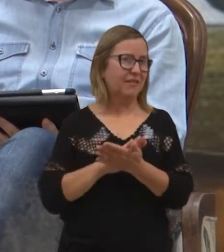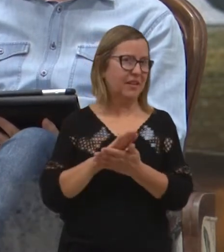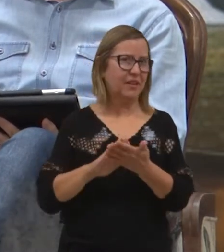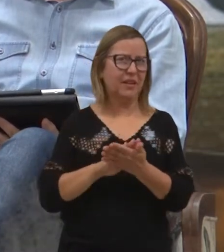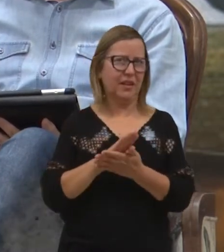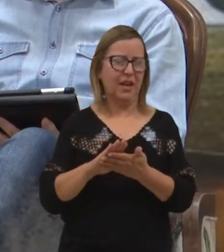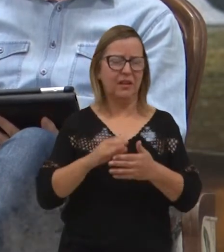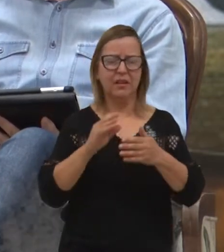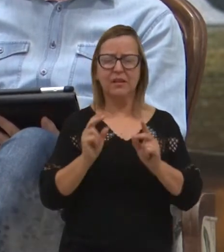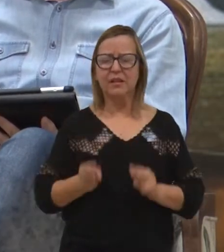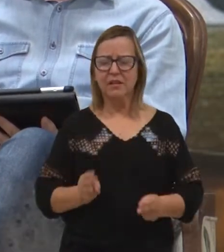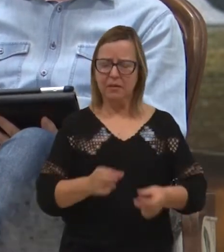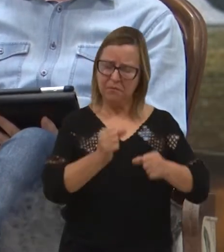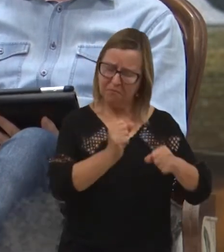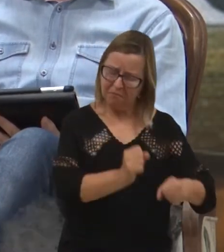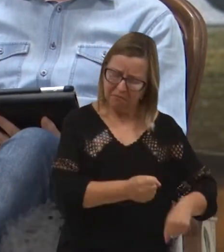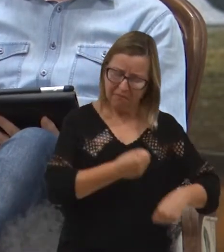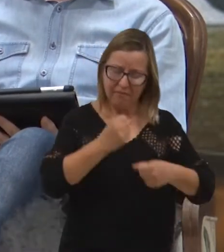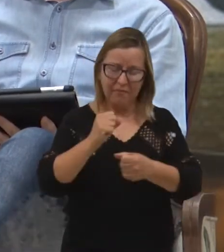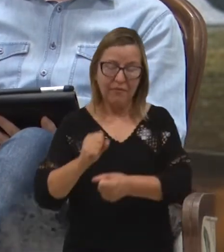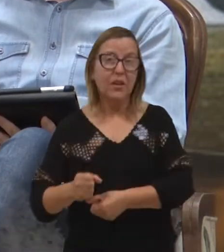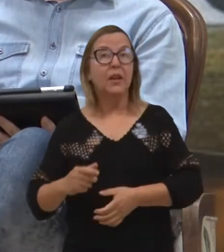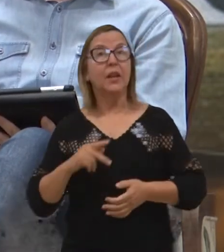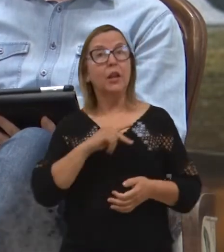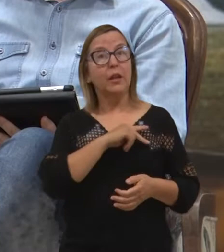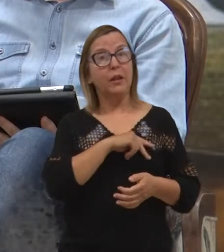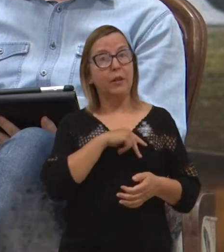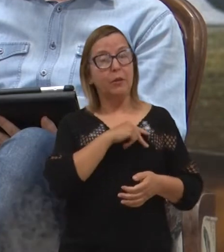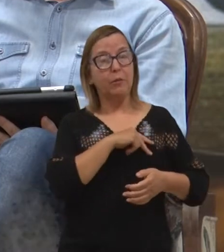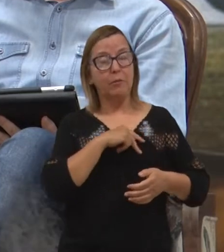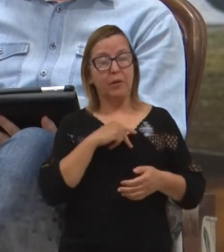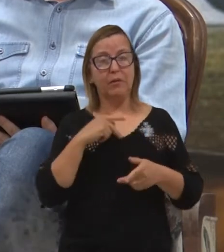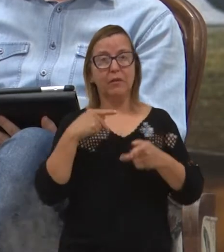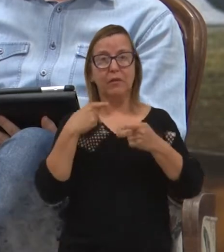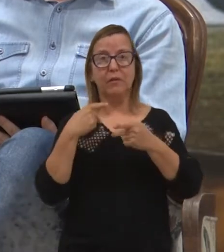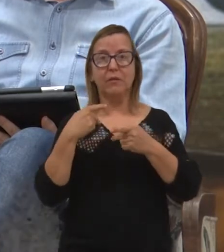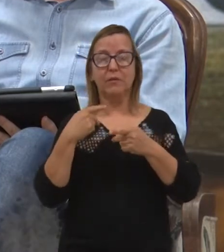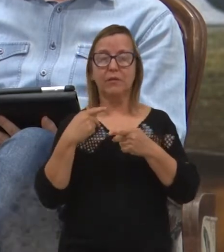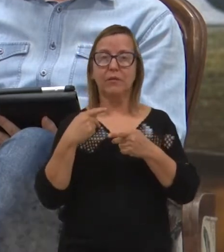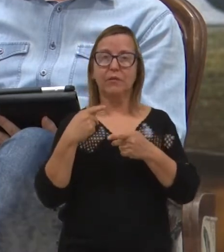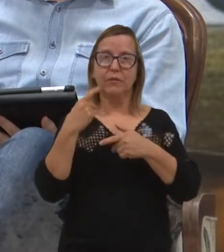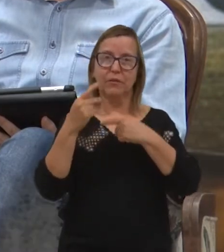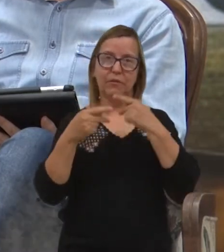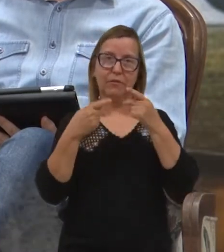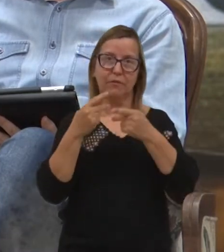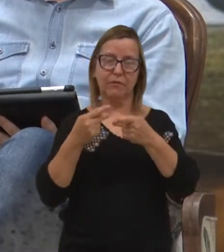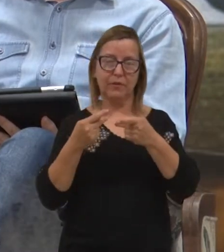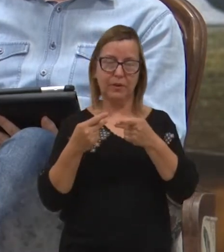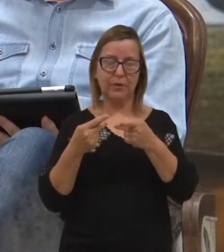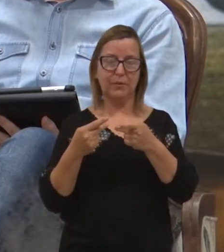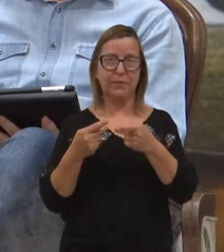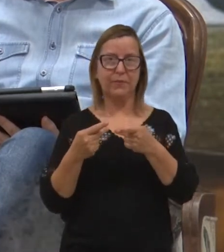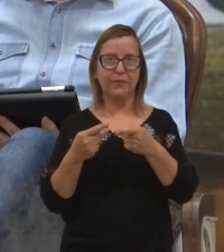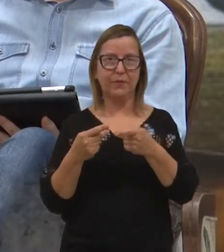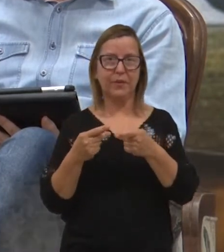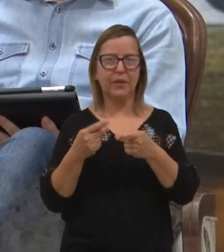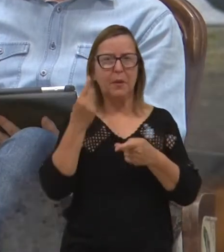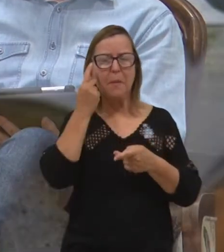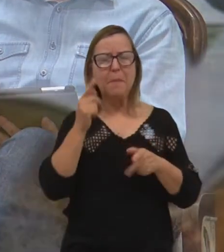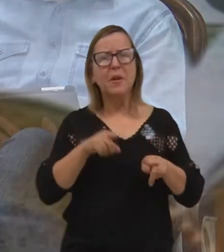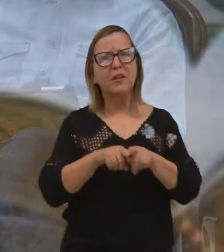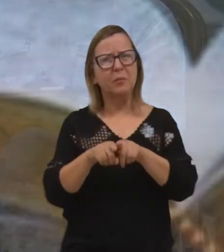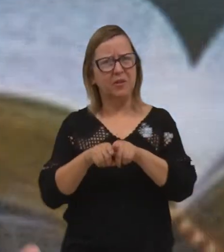estavam. E o apóstolo Paulo, depois que ele coloca essa palavra para ele mesmo, ele diz então para os irmãos: